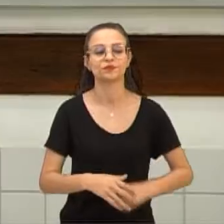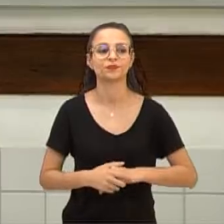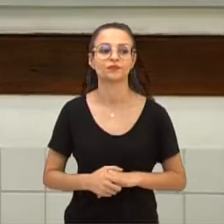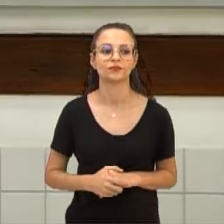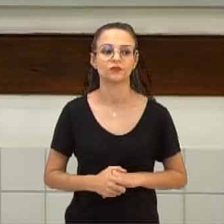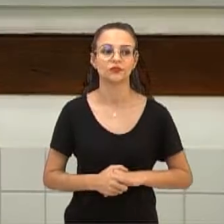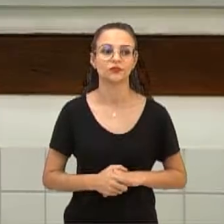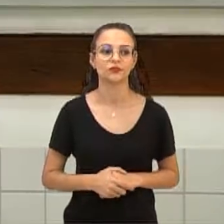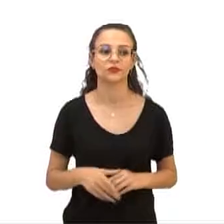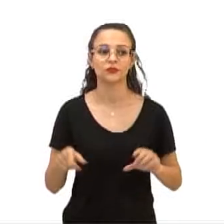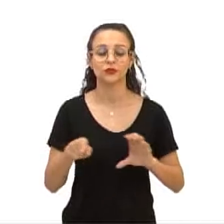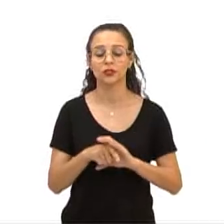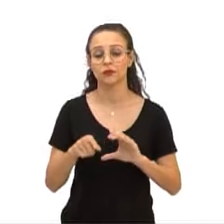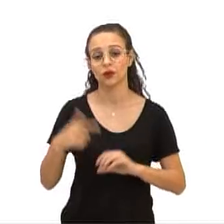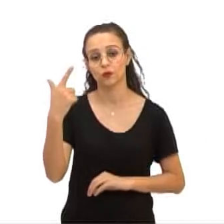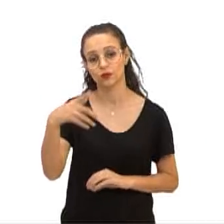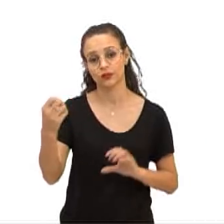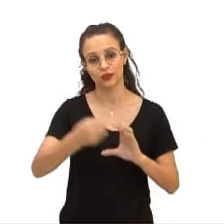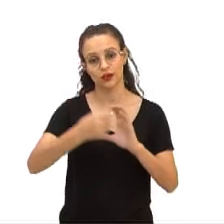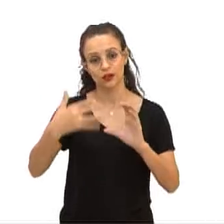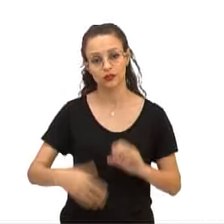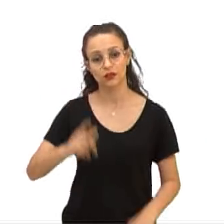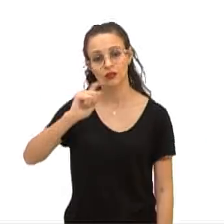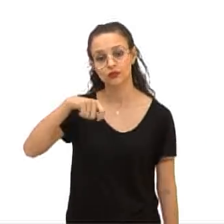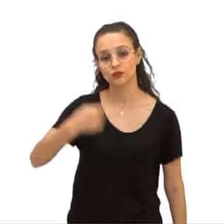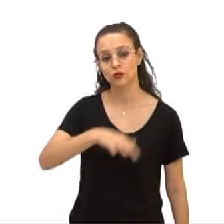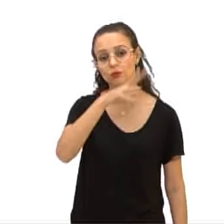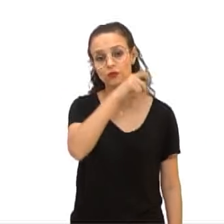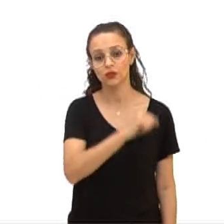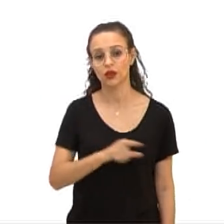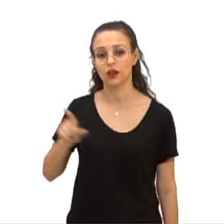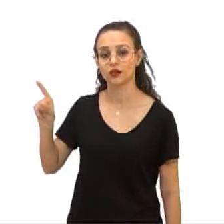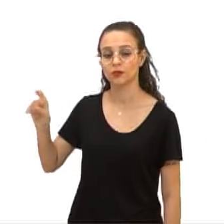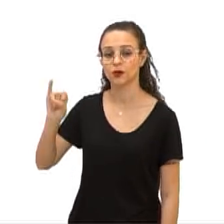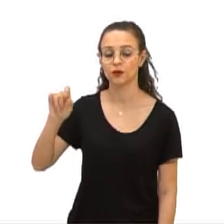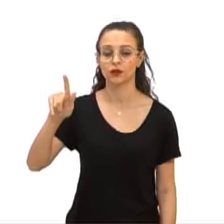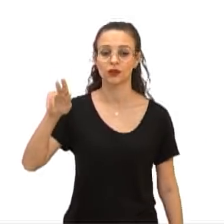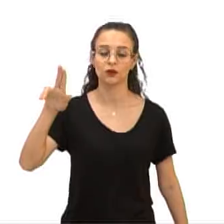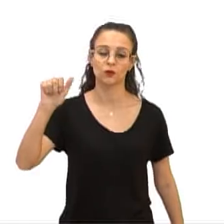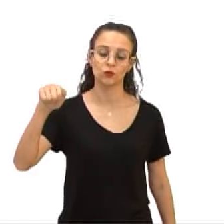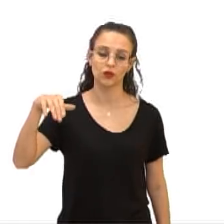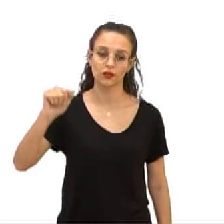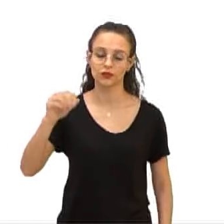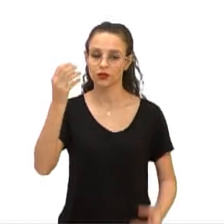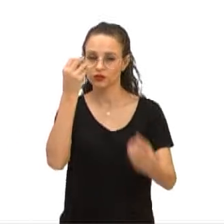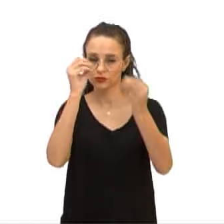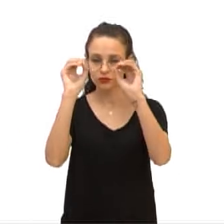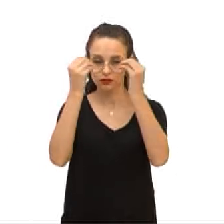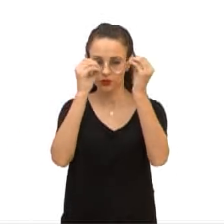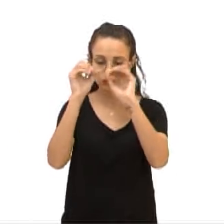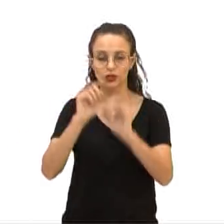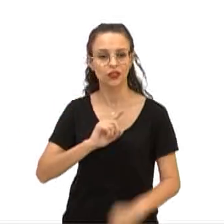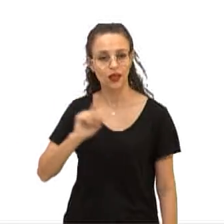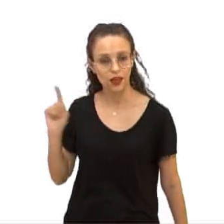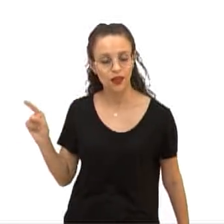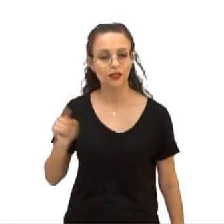outra característica é a respeito das iguanas, né? O que acontece com as iguanas? As iguanas, predominantemente, se